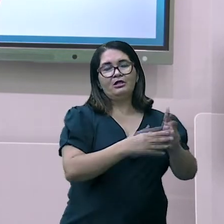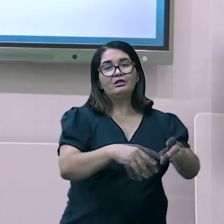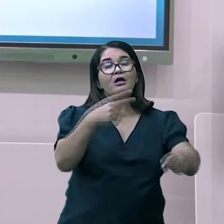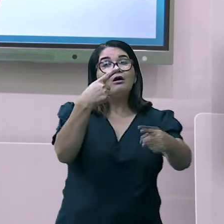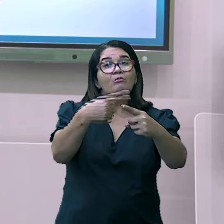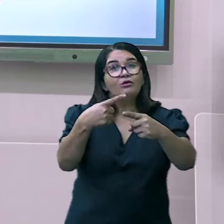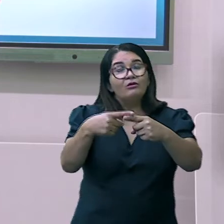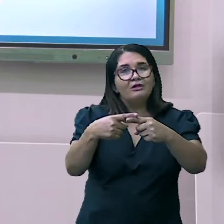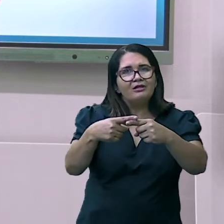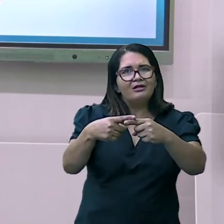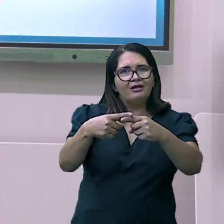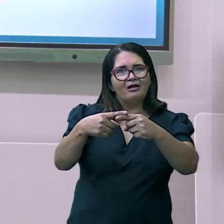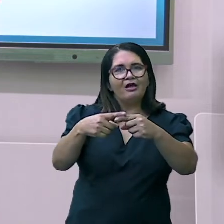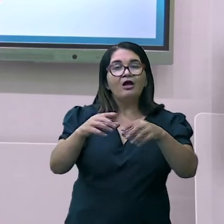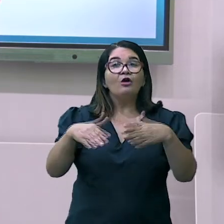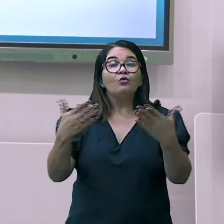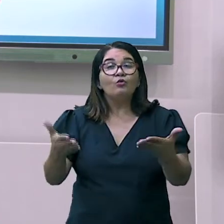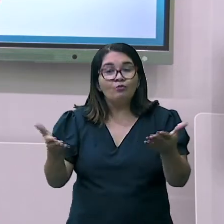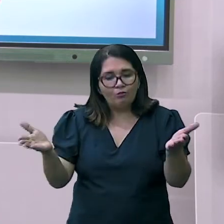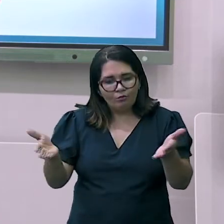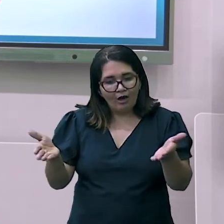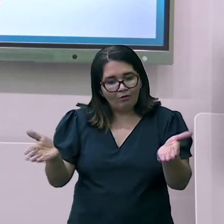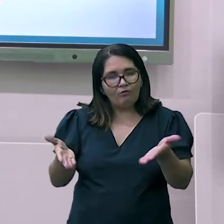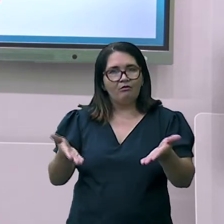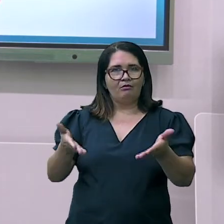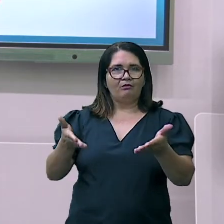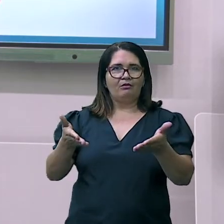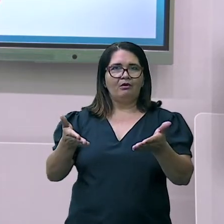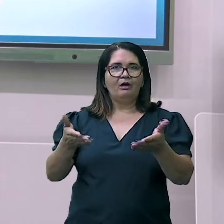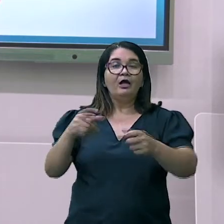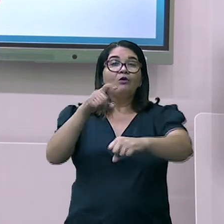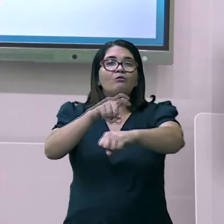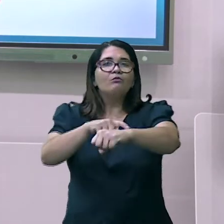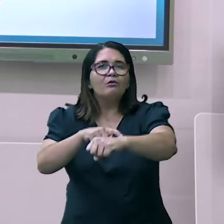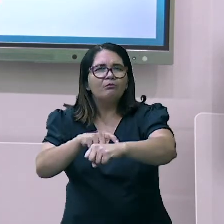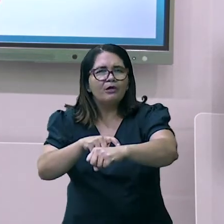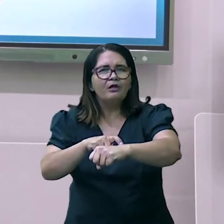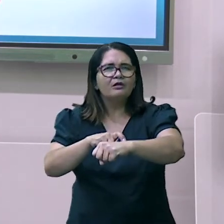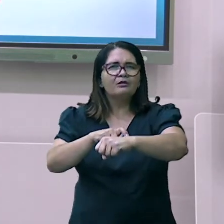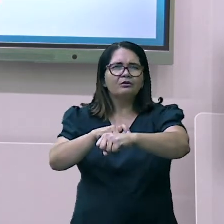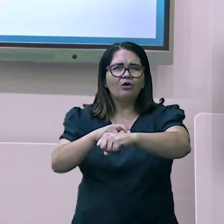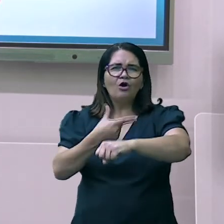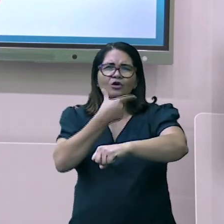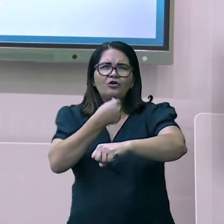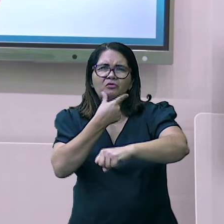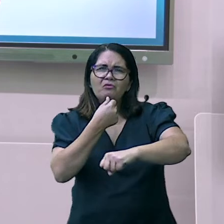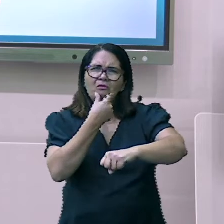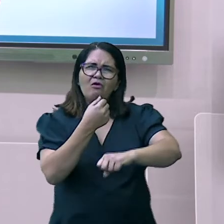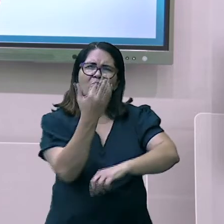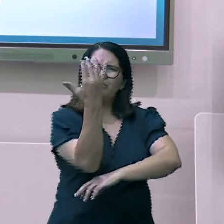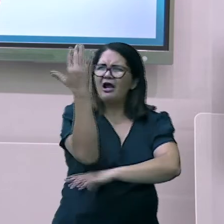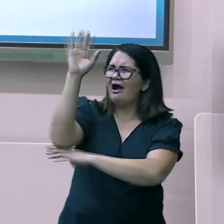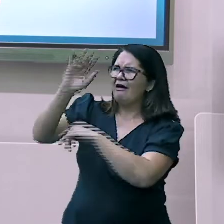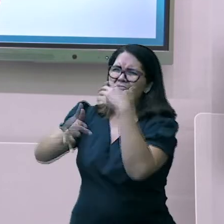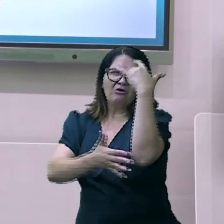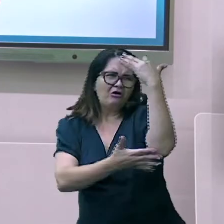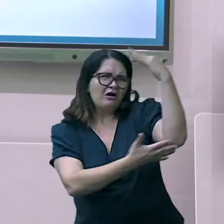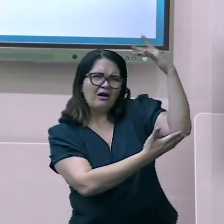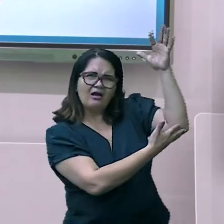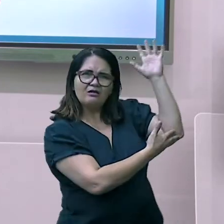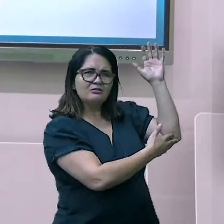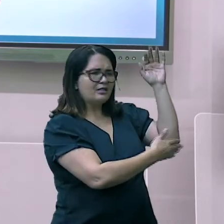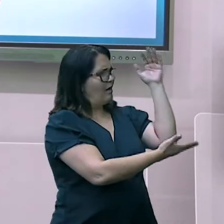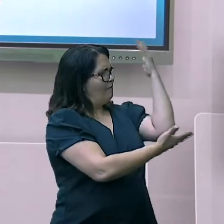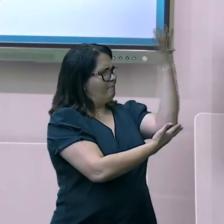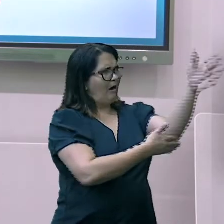ele destrói a floresta, ele destrói nosso oxigênio, ele destrói a nossa fauna e a nossa